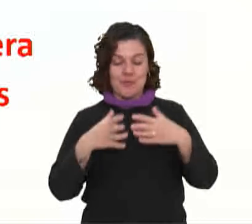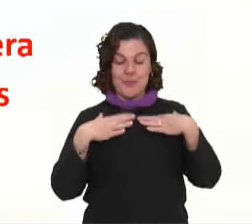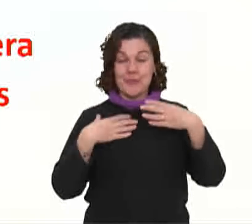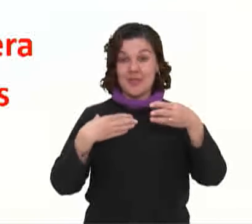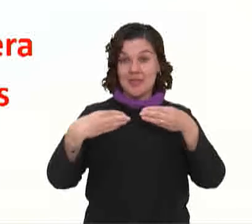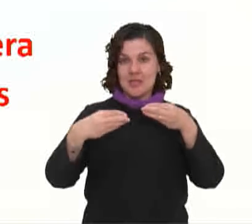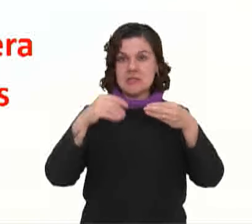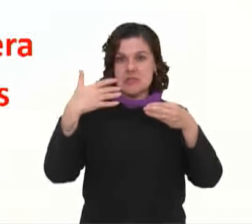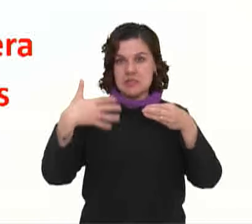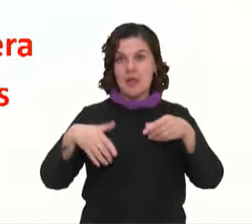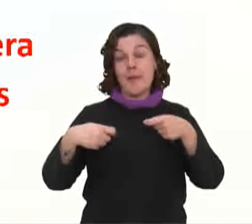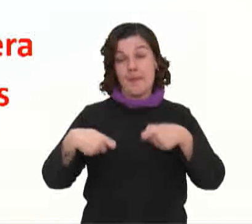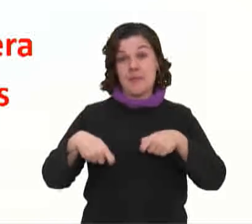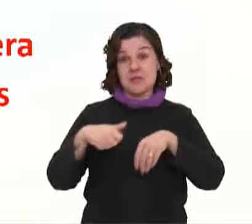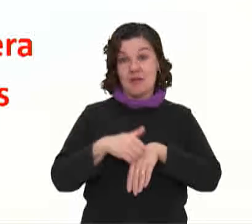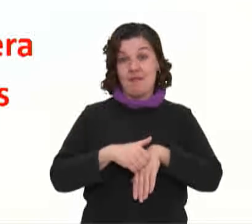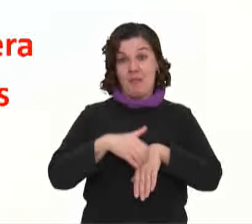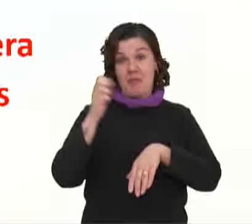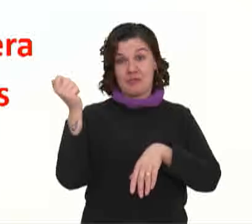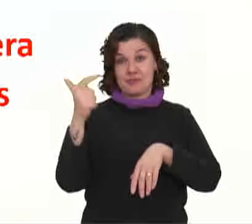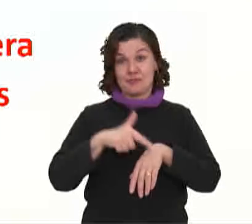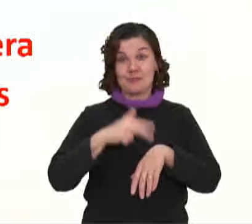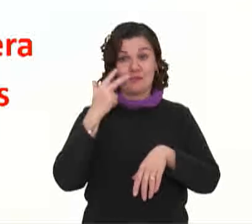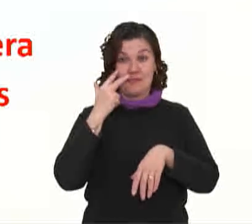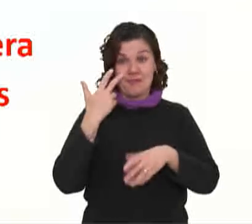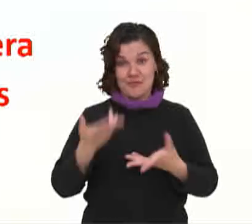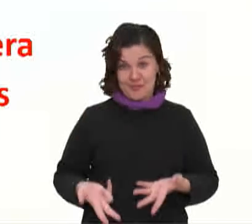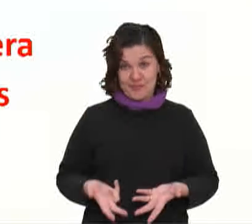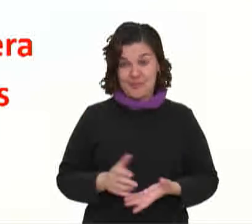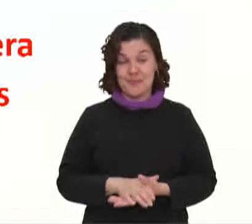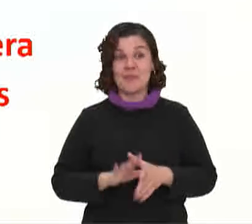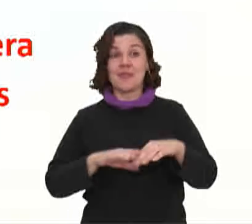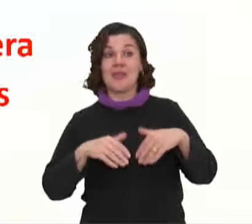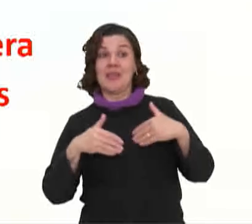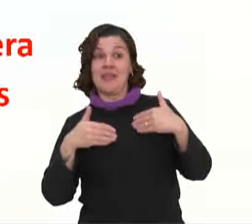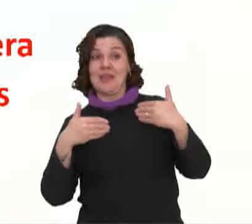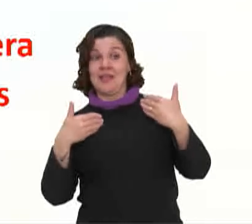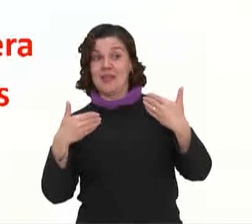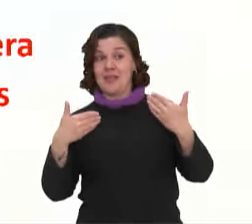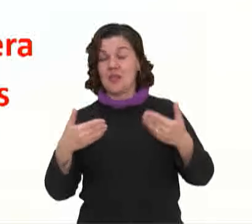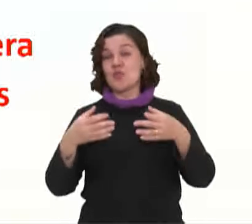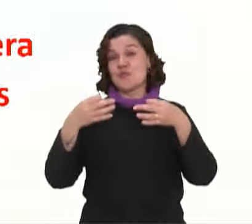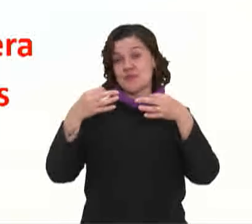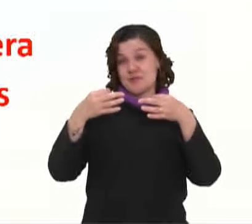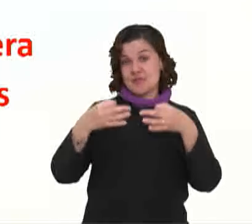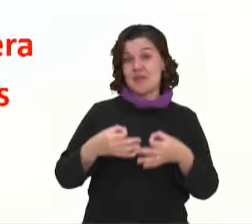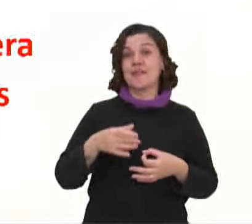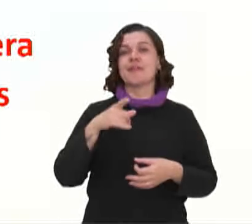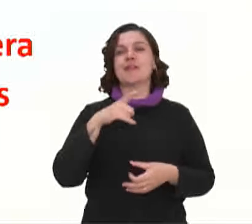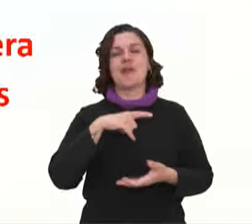eram mais necessários do que os vinhos. Ainda, certamente houve